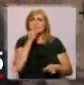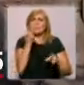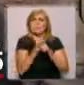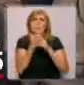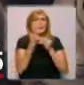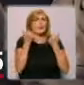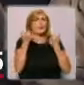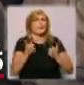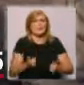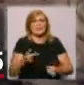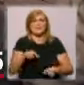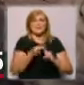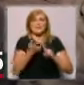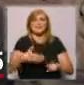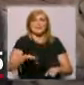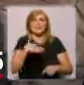na feira. O quê?